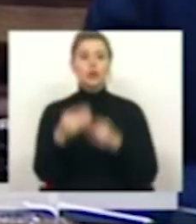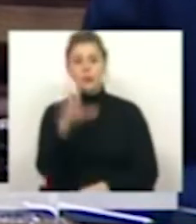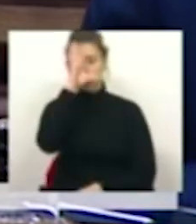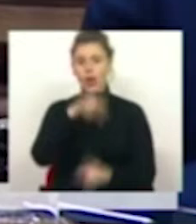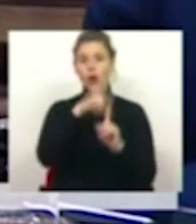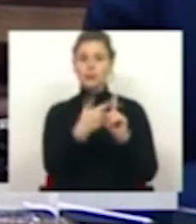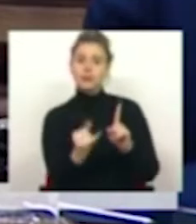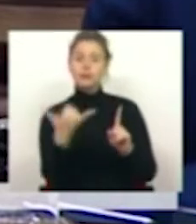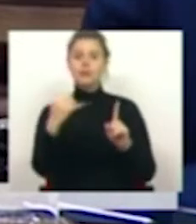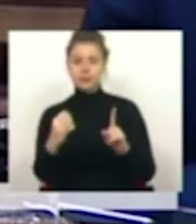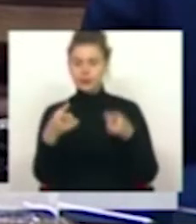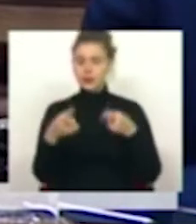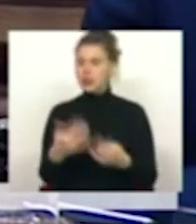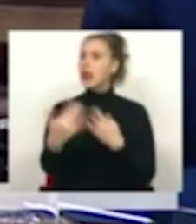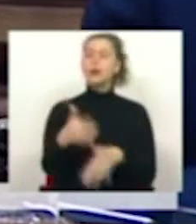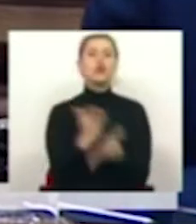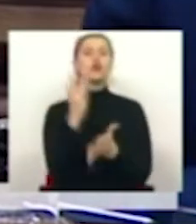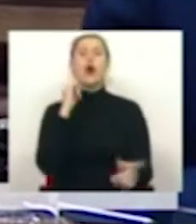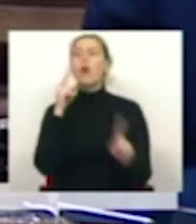para 2020